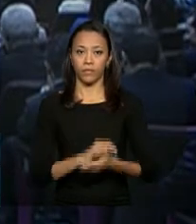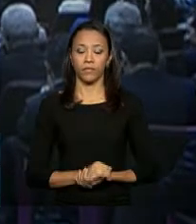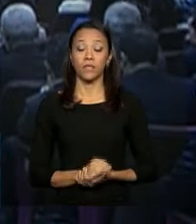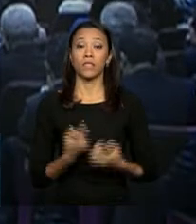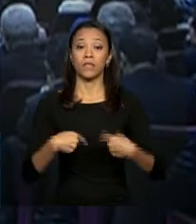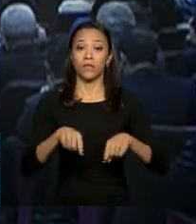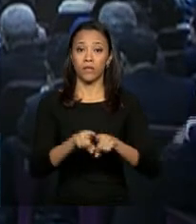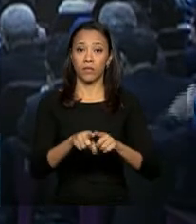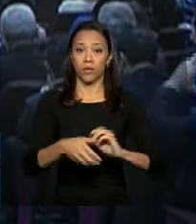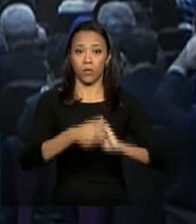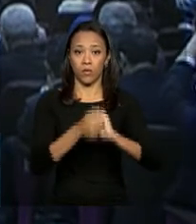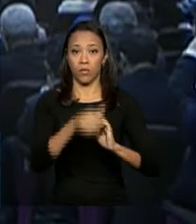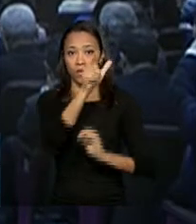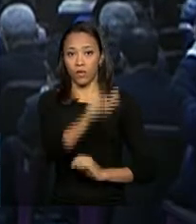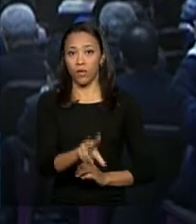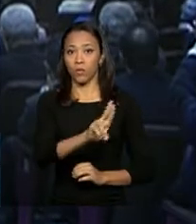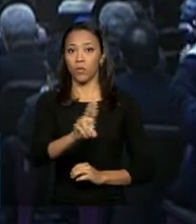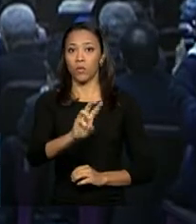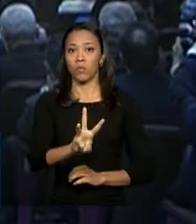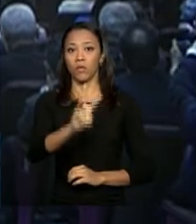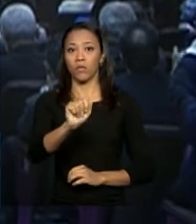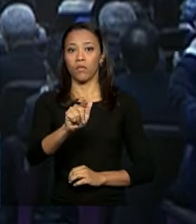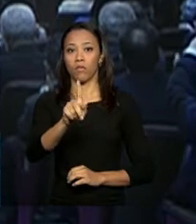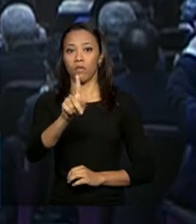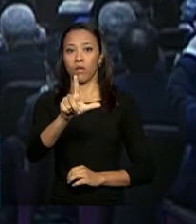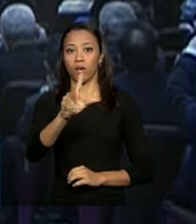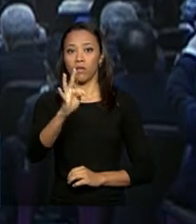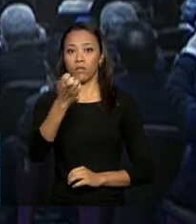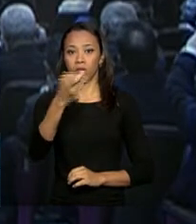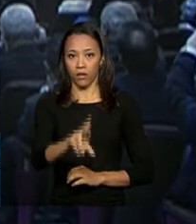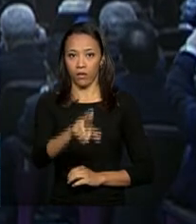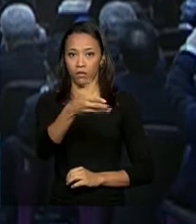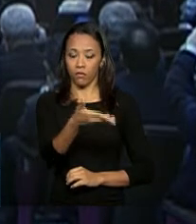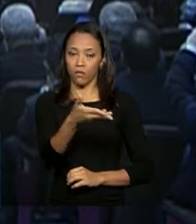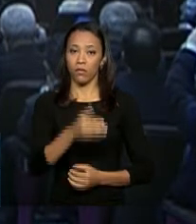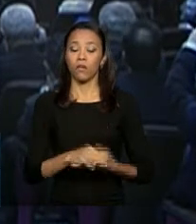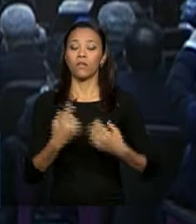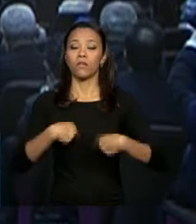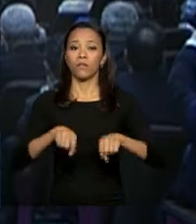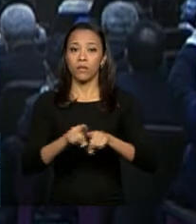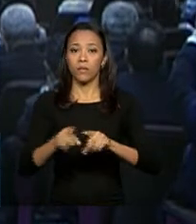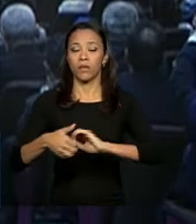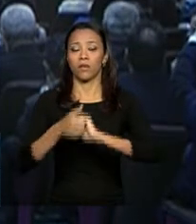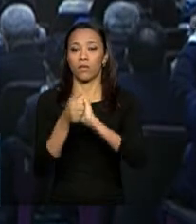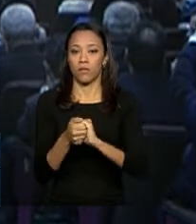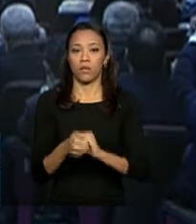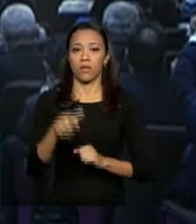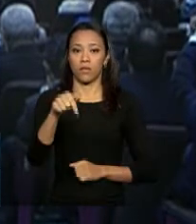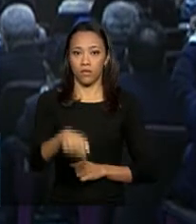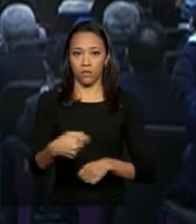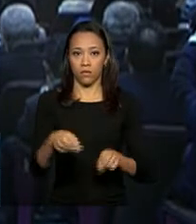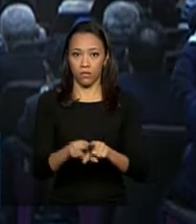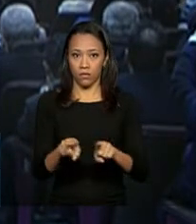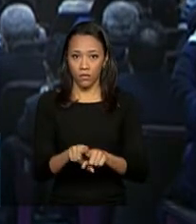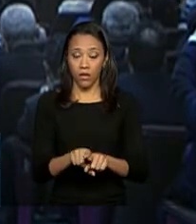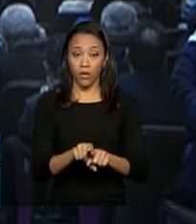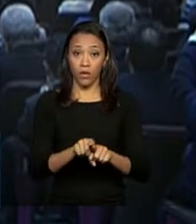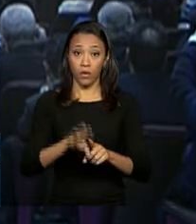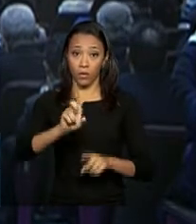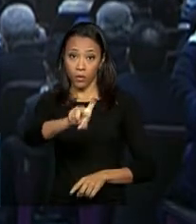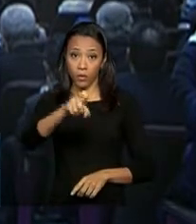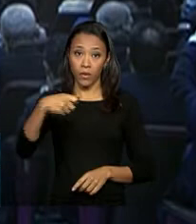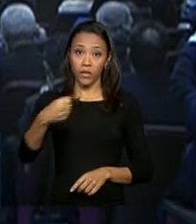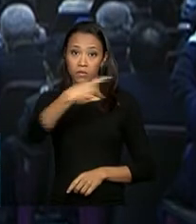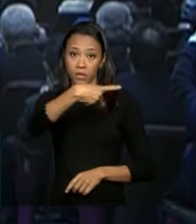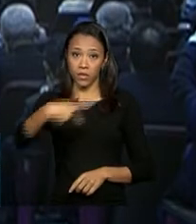Cumprimentar Walter Cover, presidente da Anamaco. Cumprimentar aqui também o ex-presidente